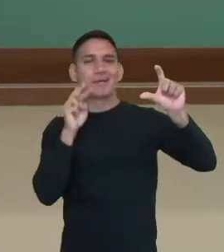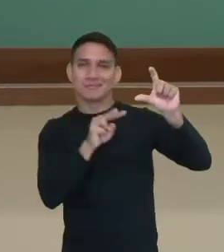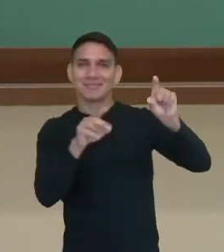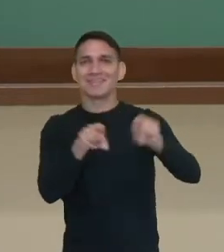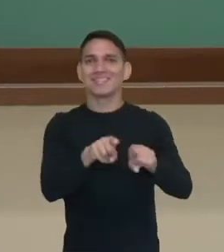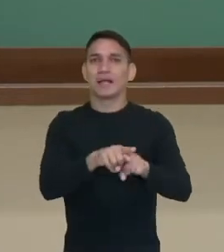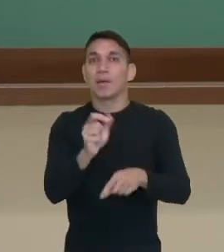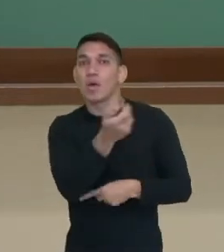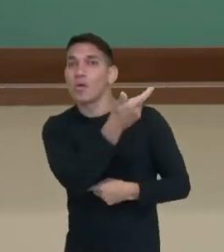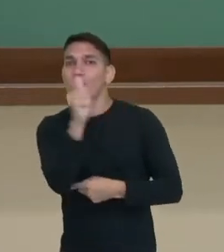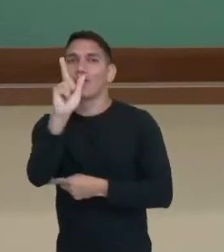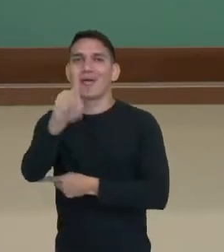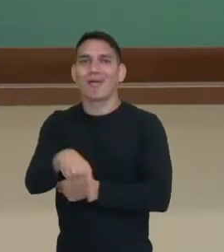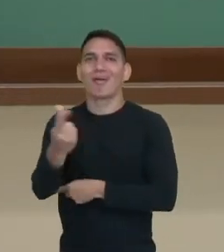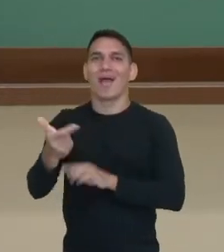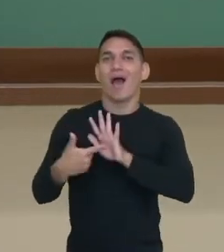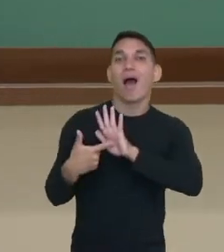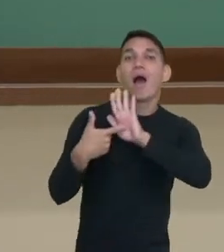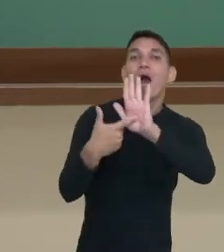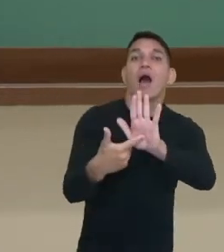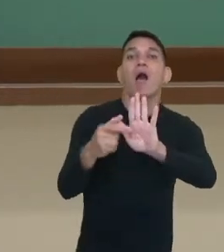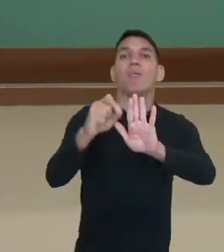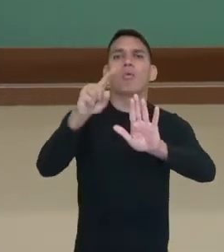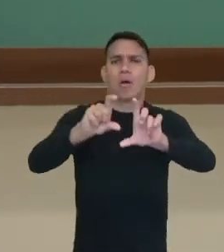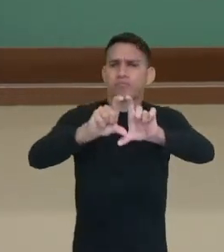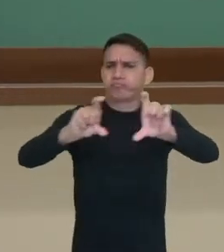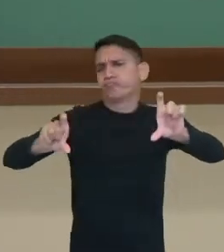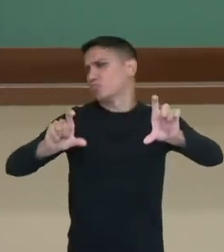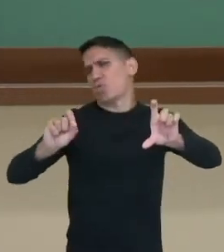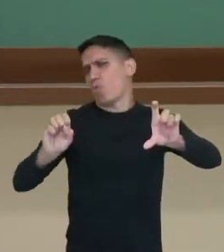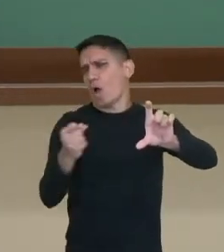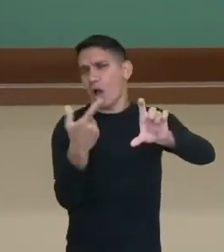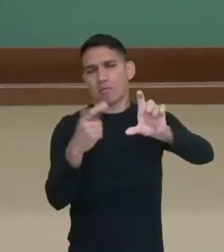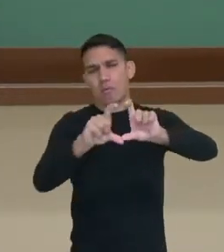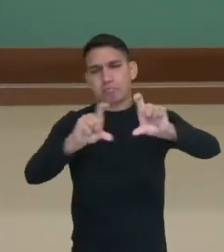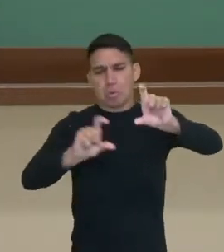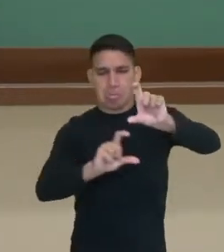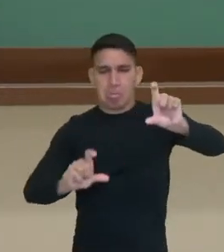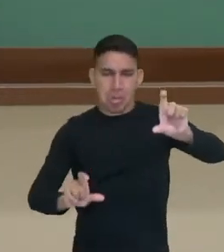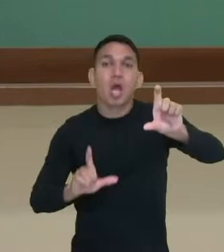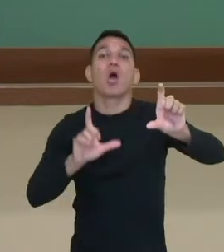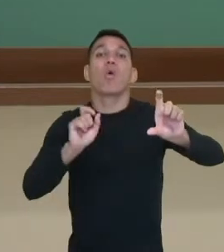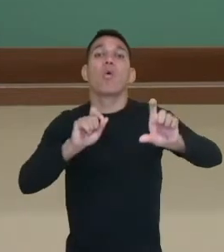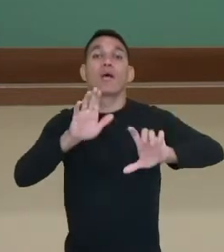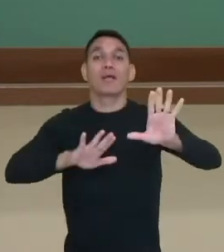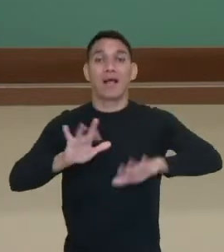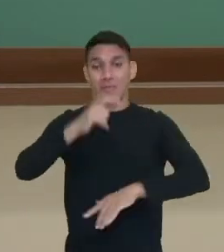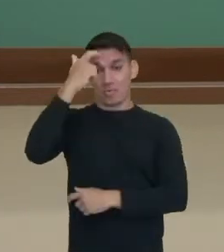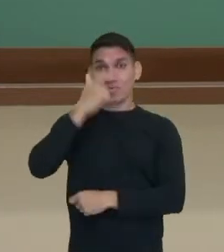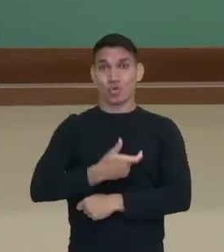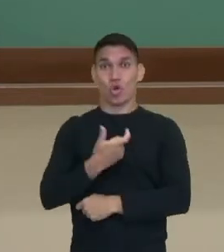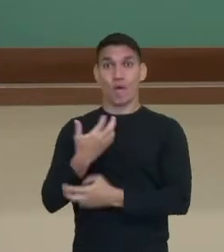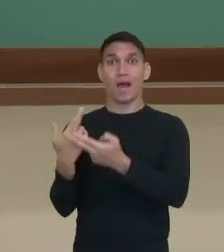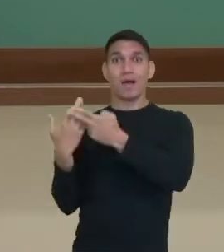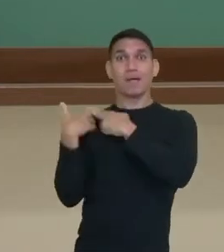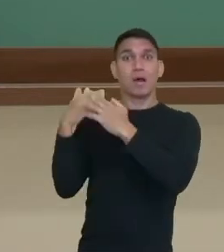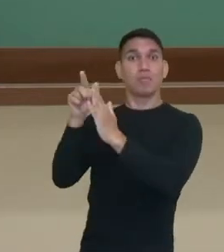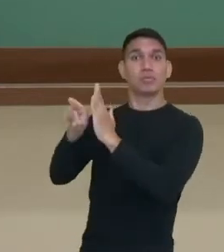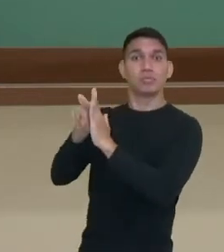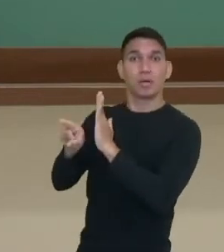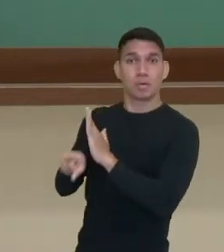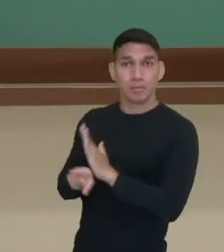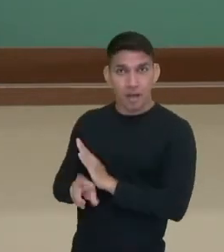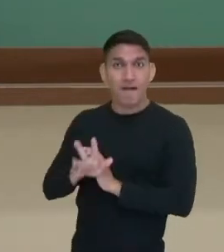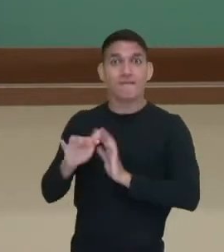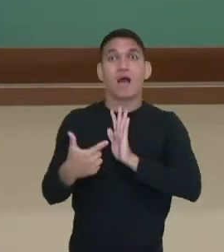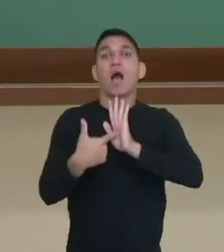temos ainda a apresentação, que é um parágrafo ou alguns parágrafos em que o jornalista responsável pela entrevista